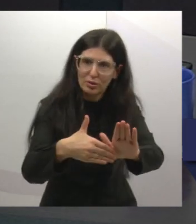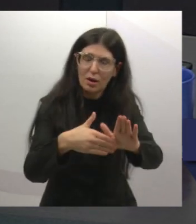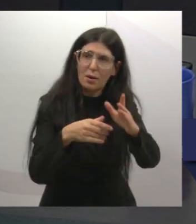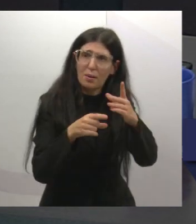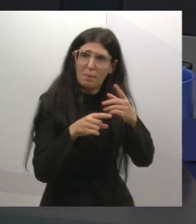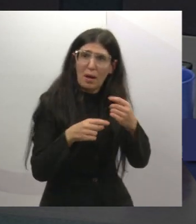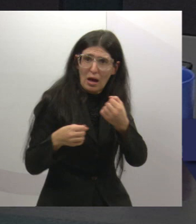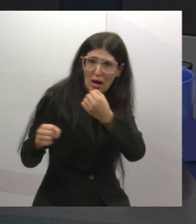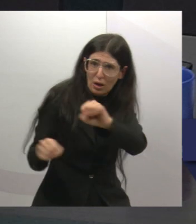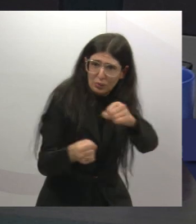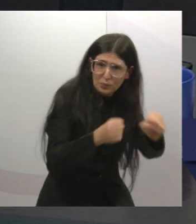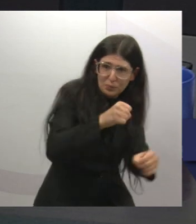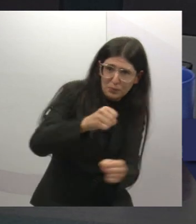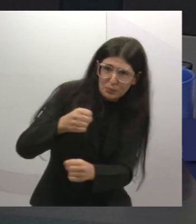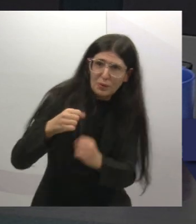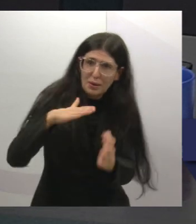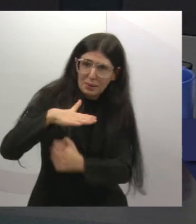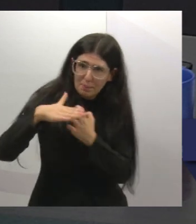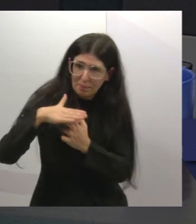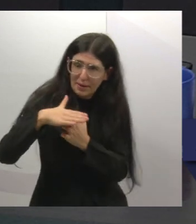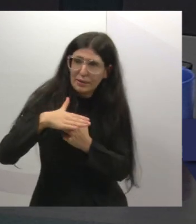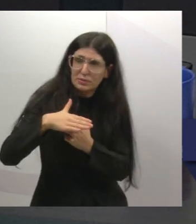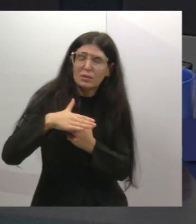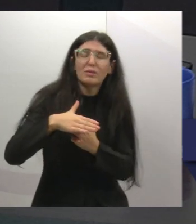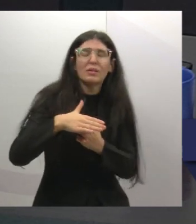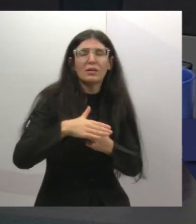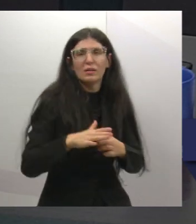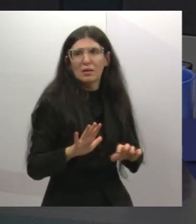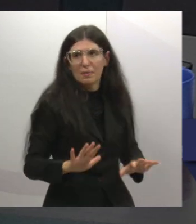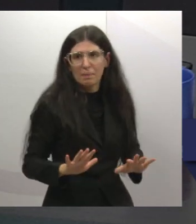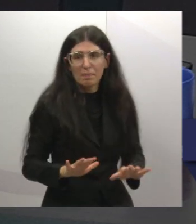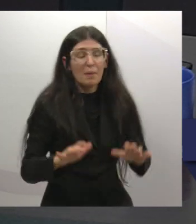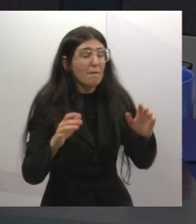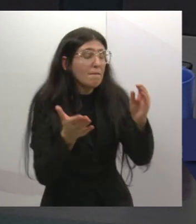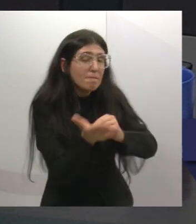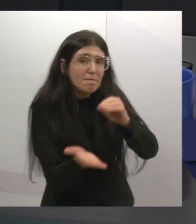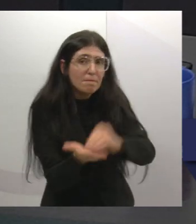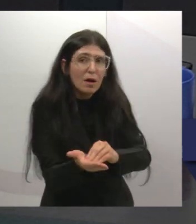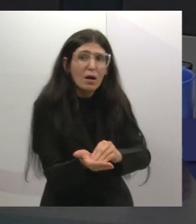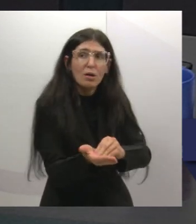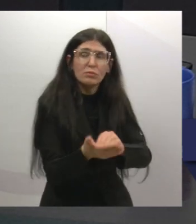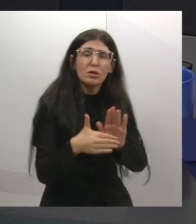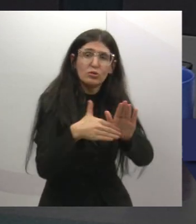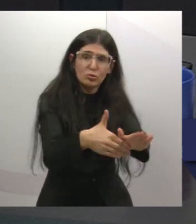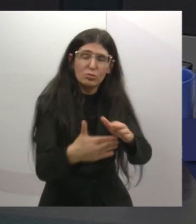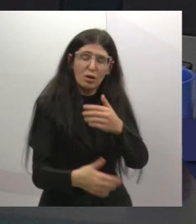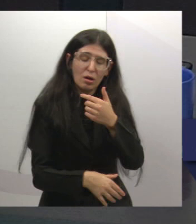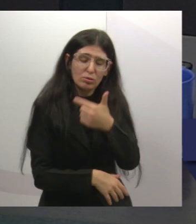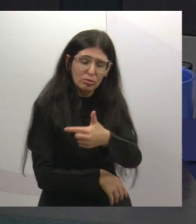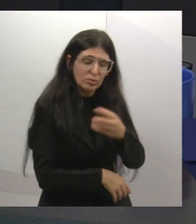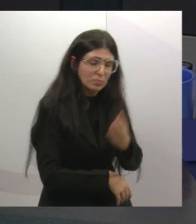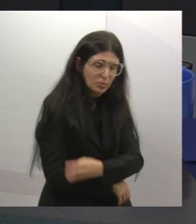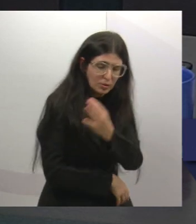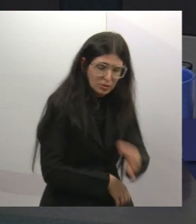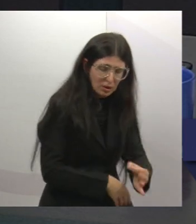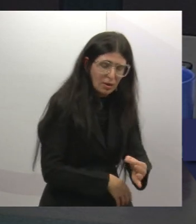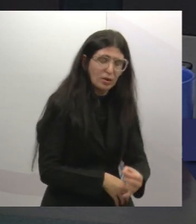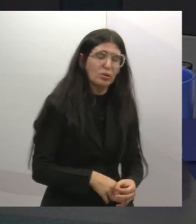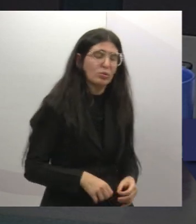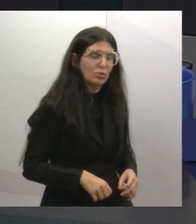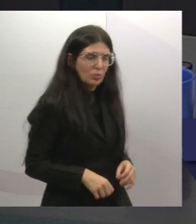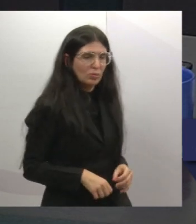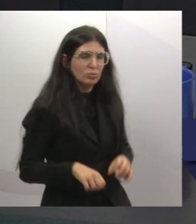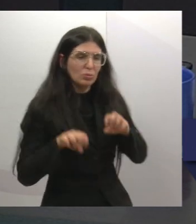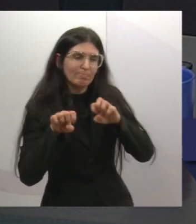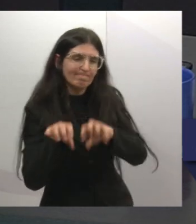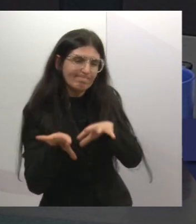fazendo, porque a gente está vendo que ela não está investindo os 2% na educação ambiental. Então, por isso que a gente tem que